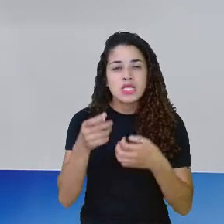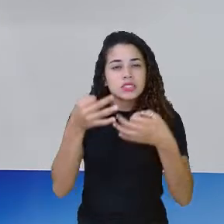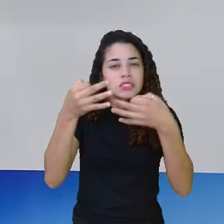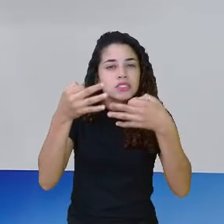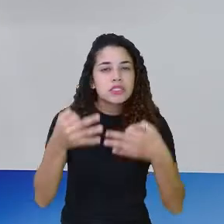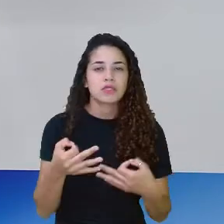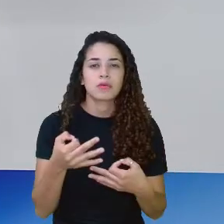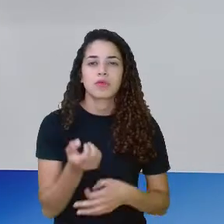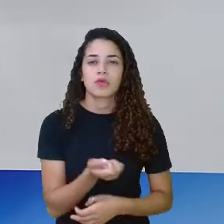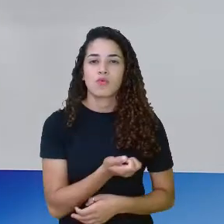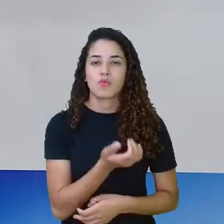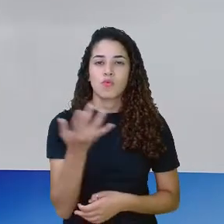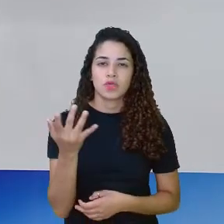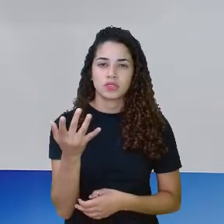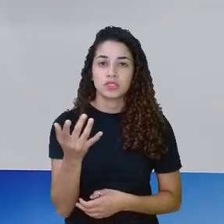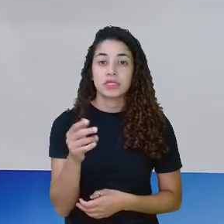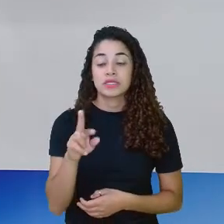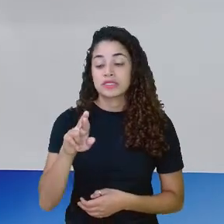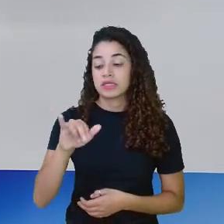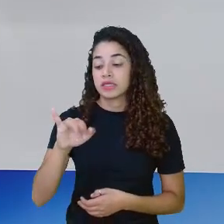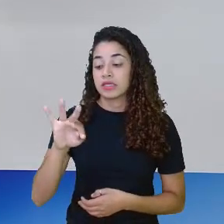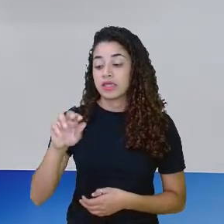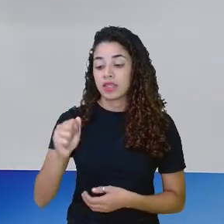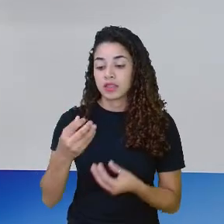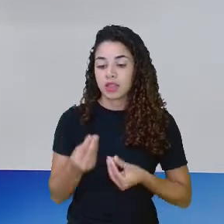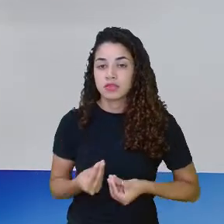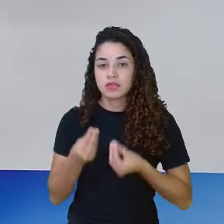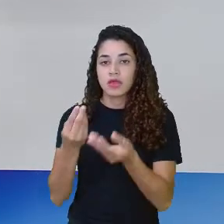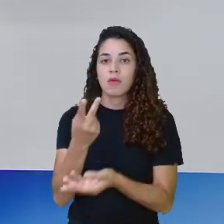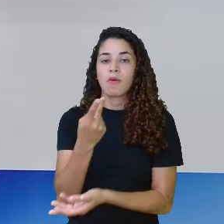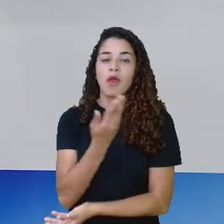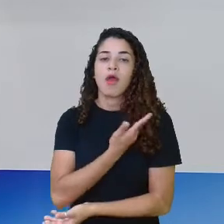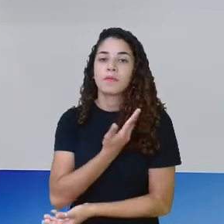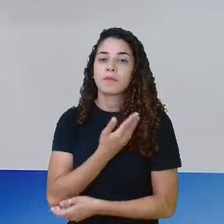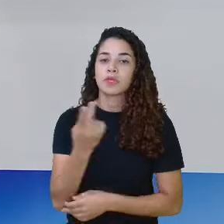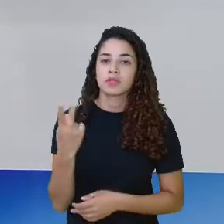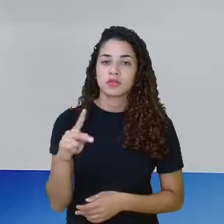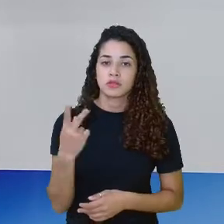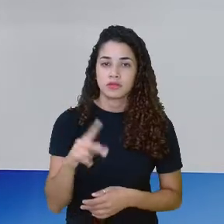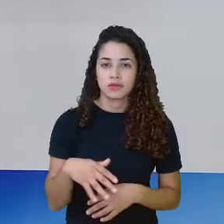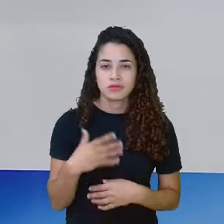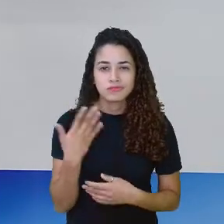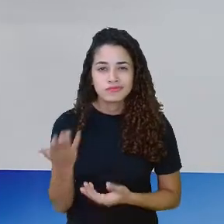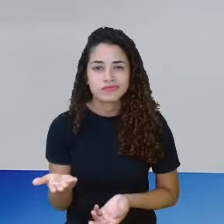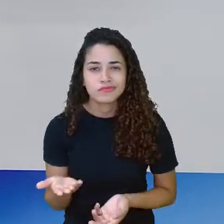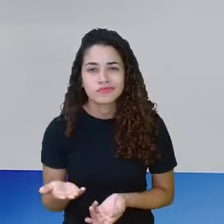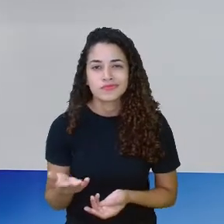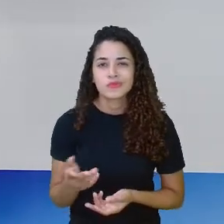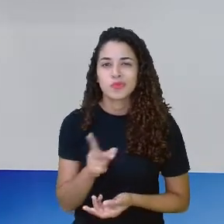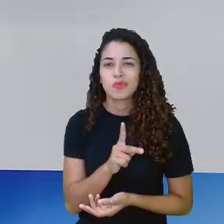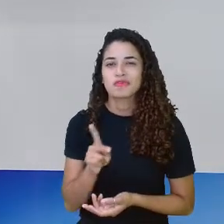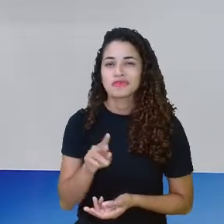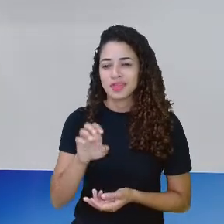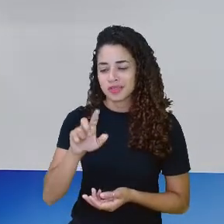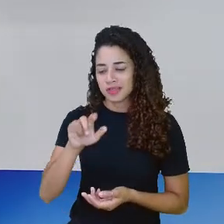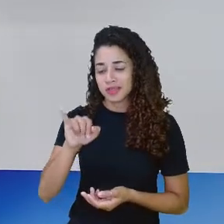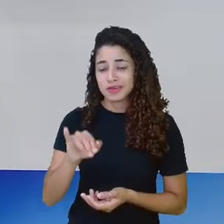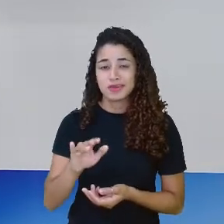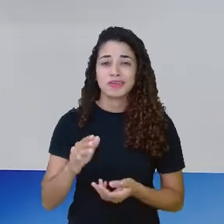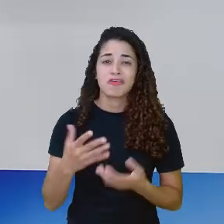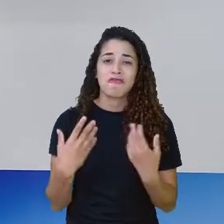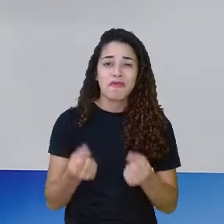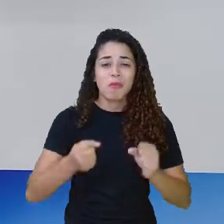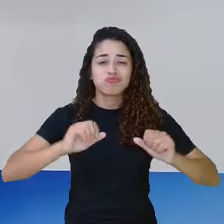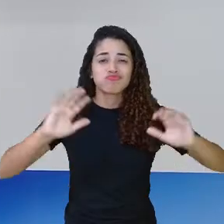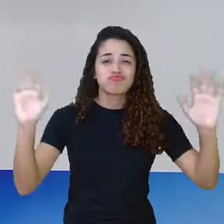a quantidade que a Rita deu para sua amiga. E aí, minha gente, professora Eli, vamos nos